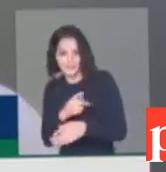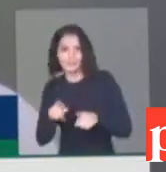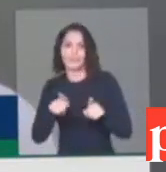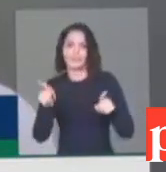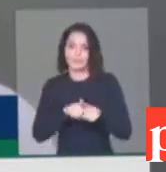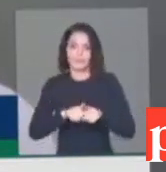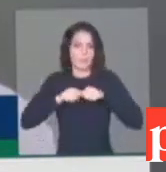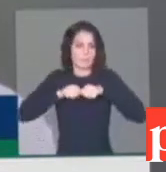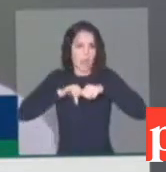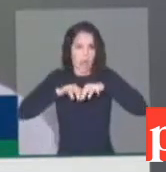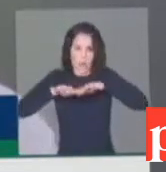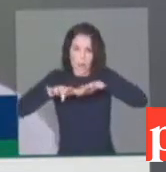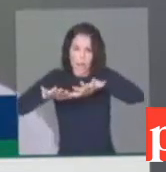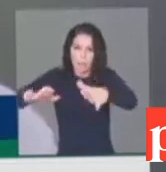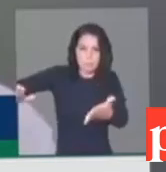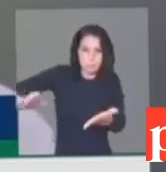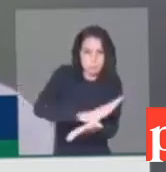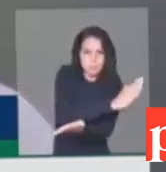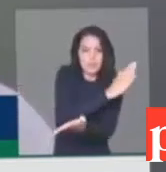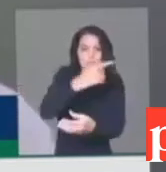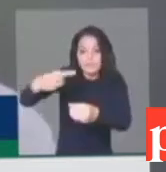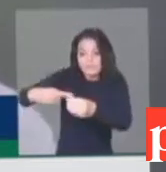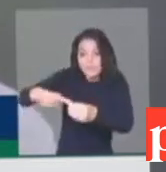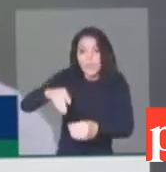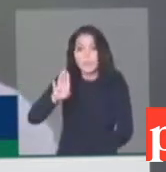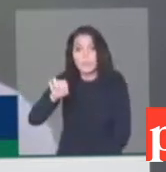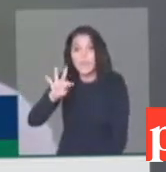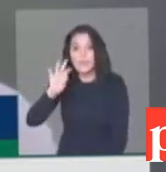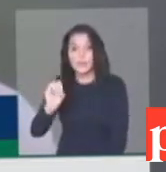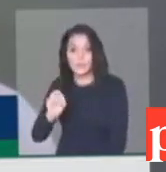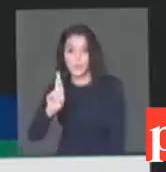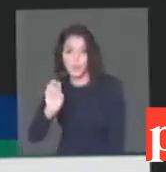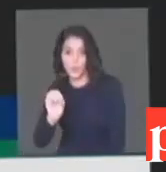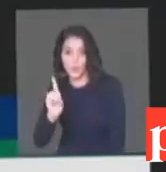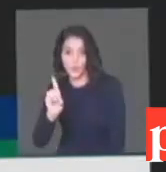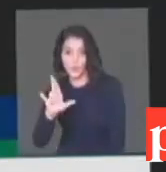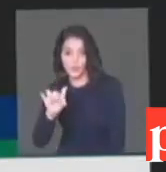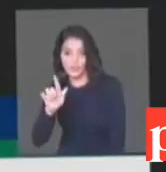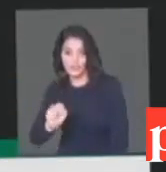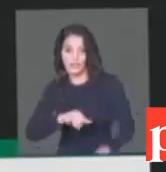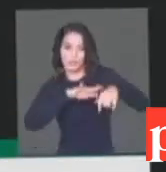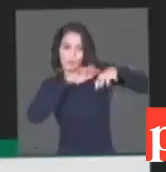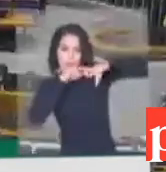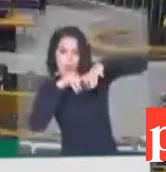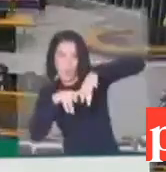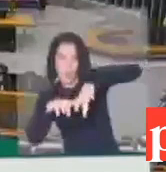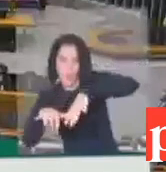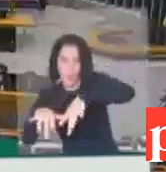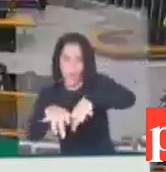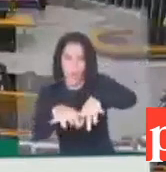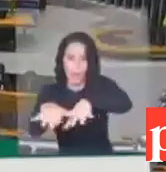acabou soterrando o distrito de Bento Rodrigues e que levou aquela lama até o mar, numa cena que ficou, infelizmente,